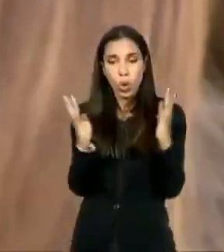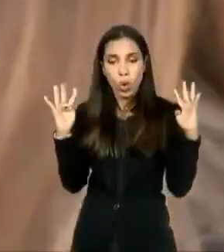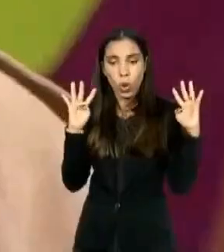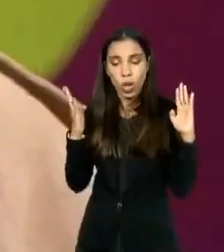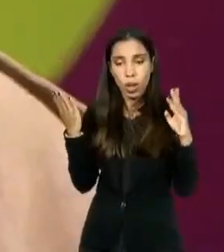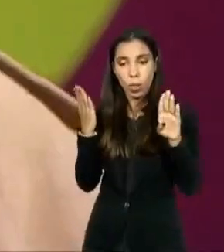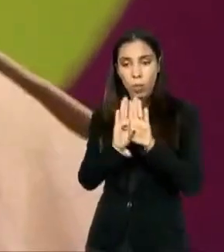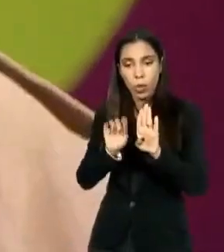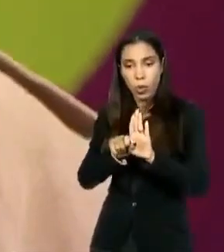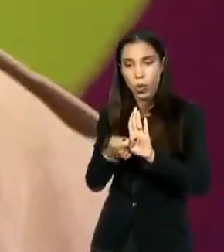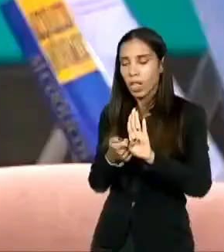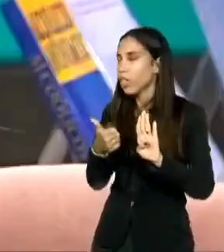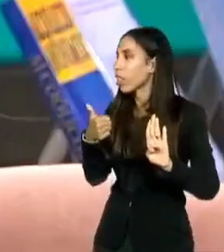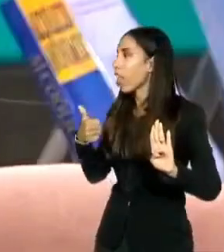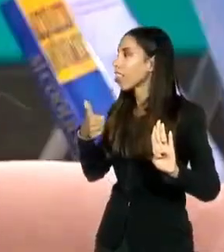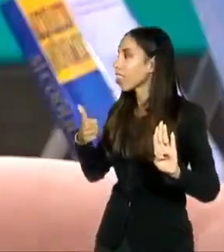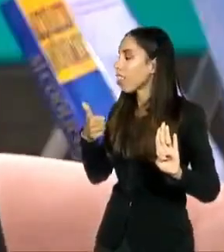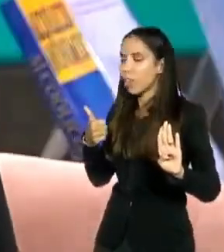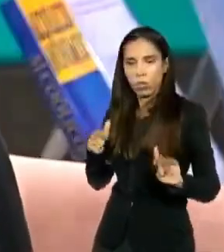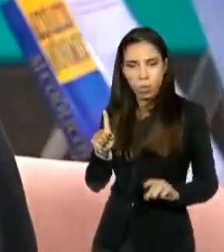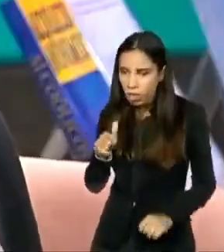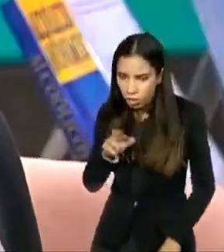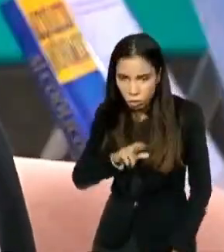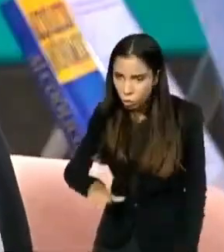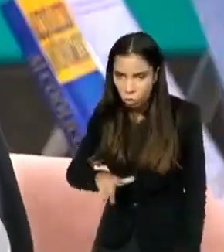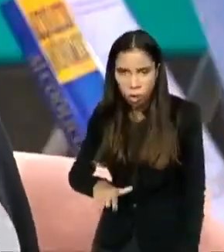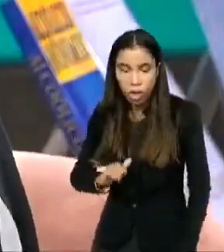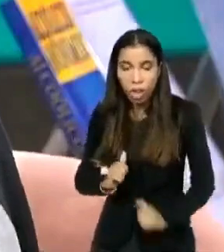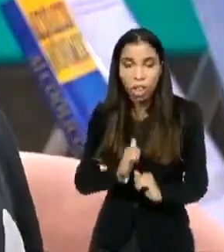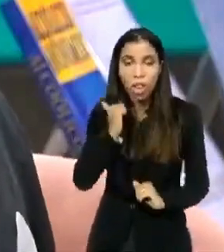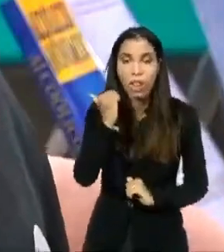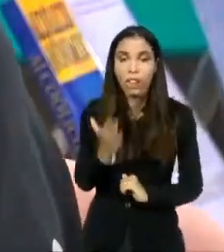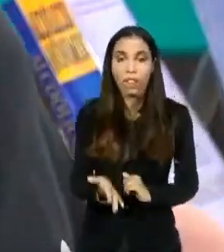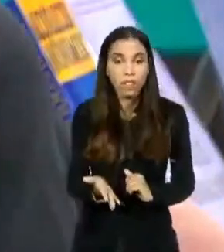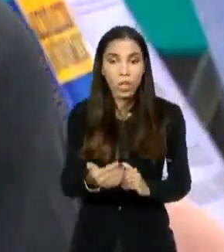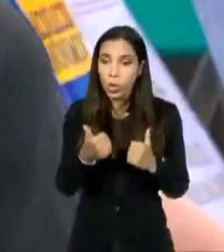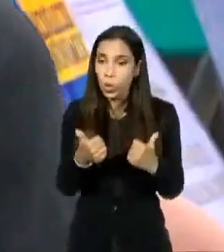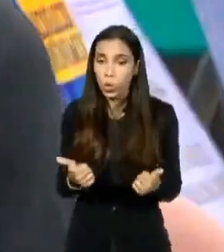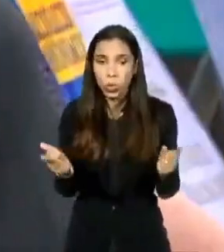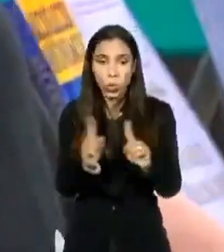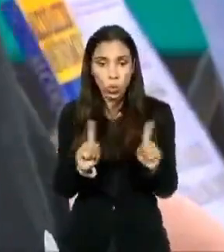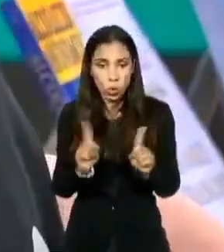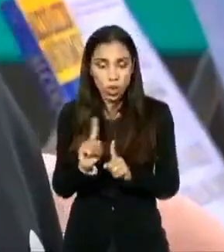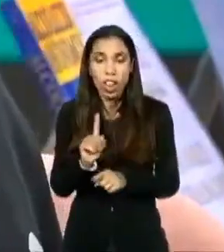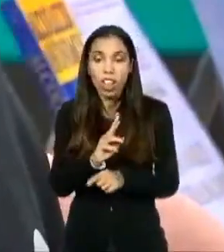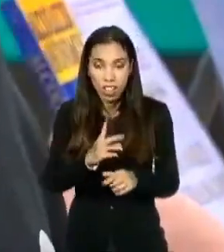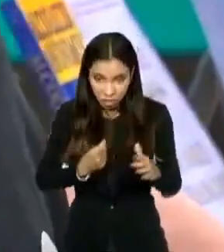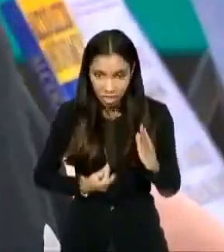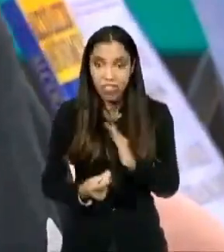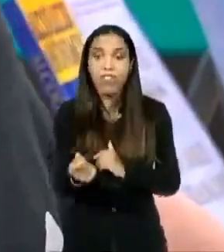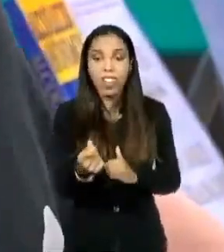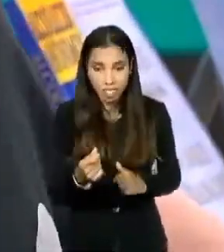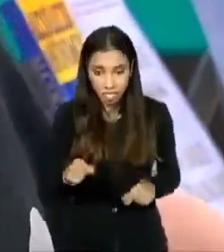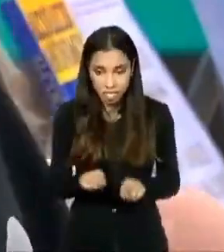nossa porta e que está tudo bem. Não está, não é? Lá fora não está nada bem e você vai sair. Uhum. E